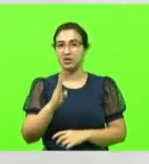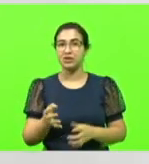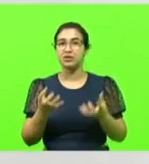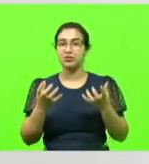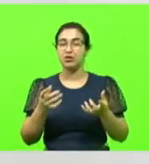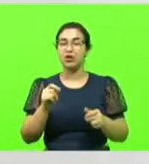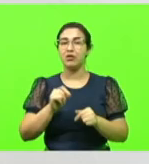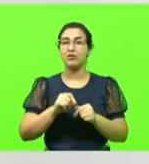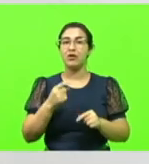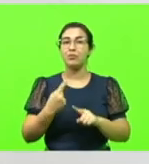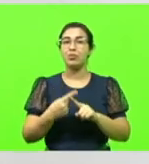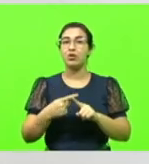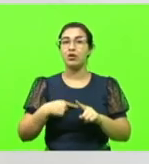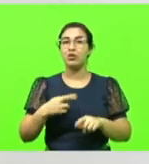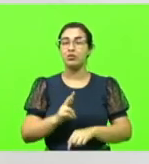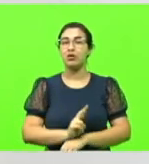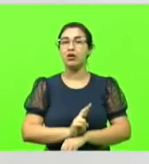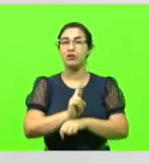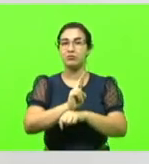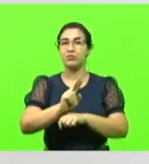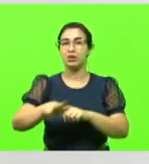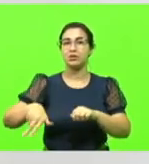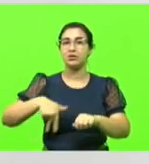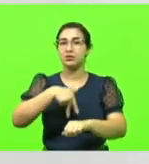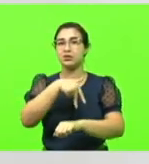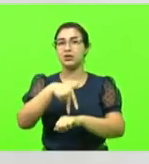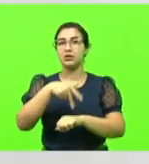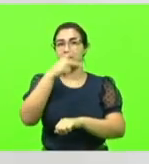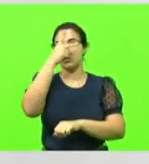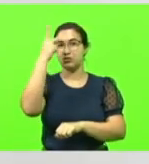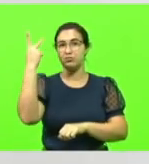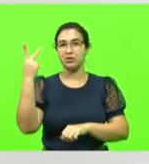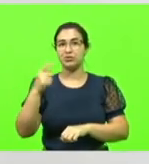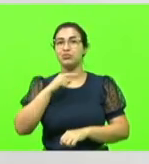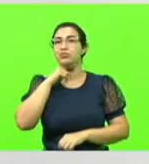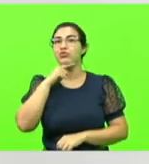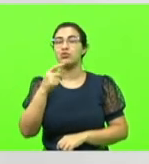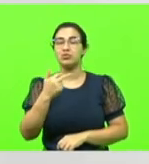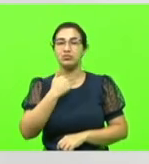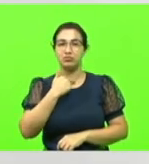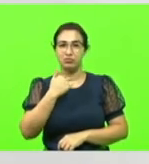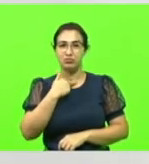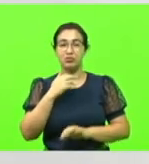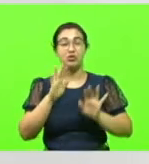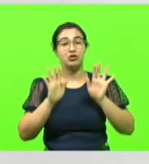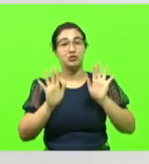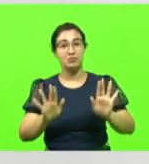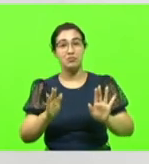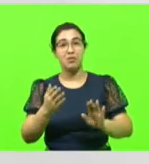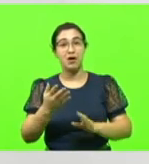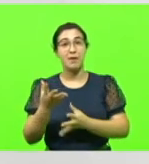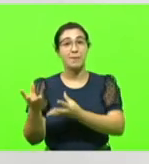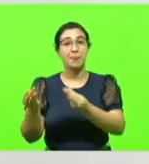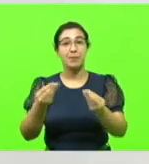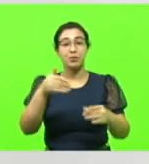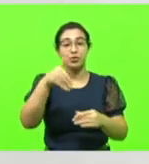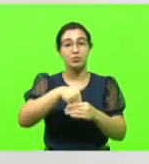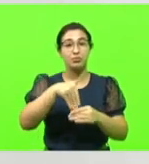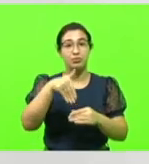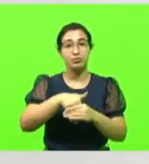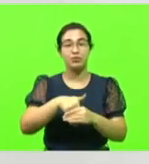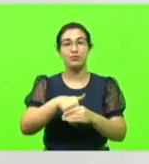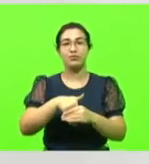a voz dos que não têm voz e oportunidade daqueles que não têm oportunidade. Mas eu estou aqui colocado pelo voto direto, o que vocês não